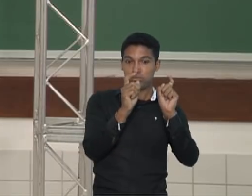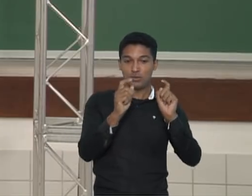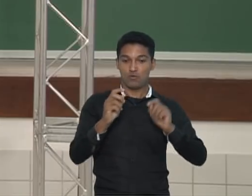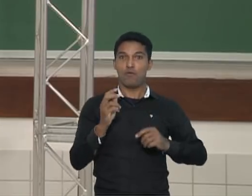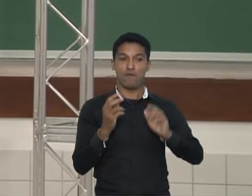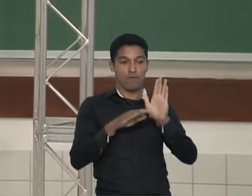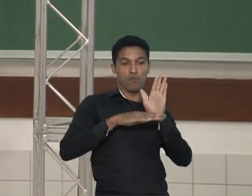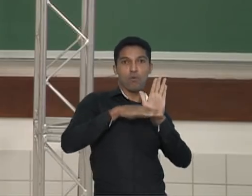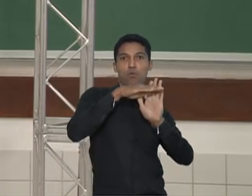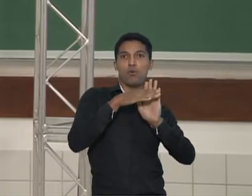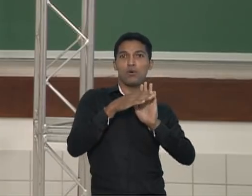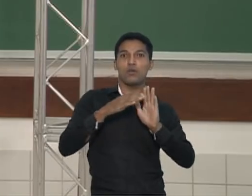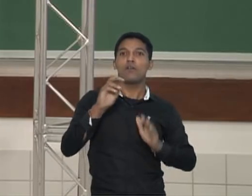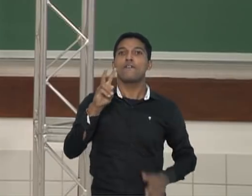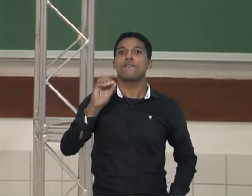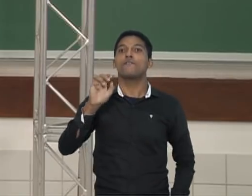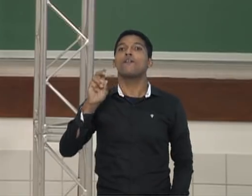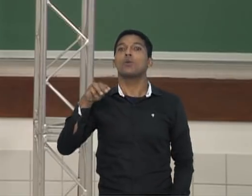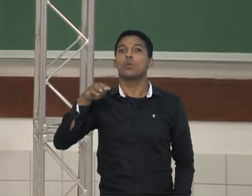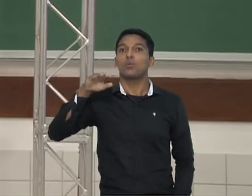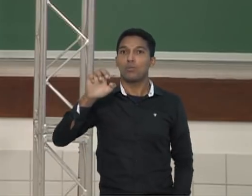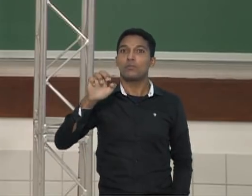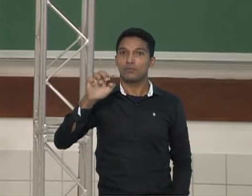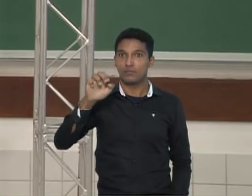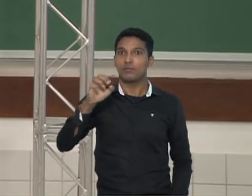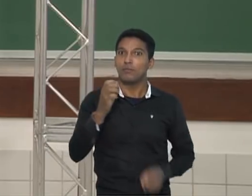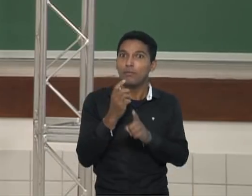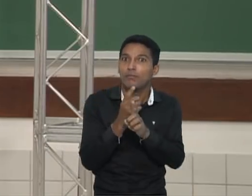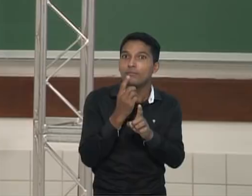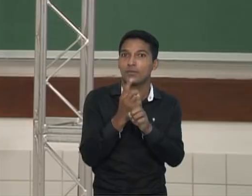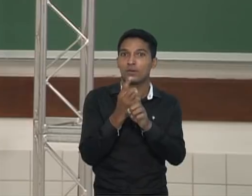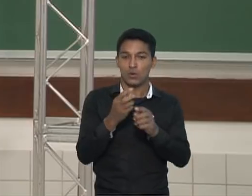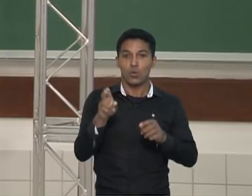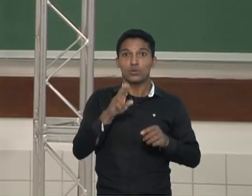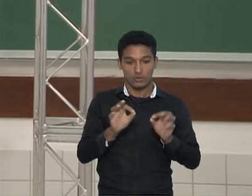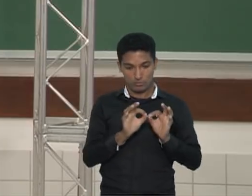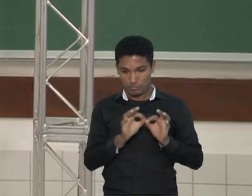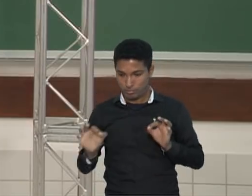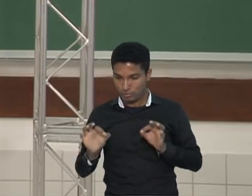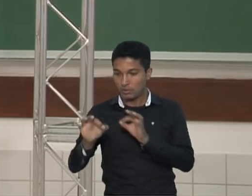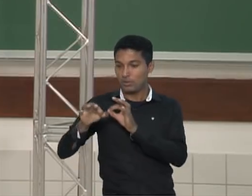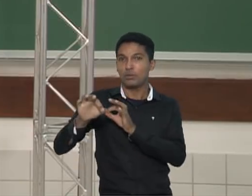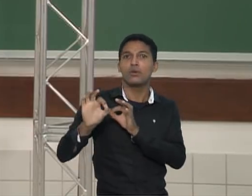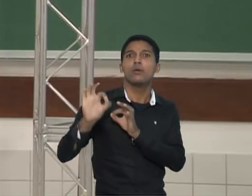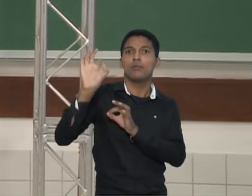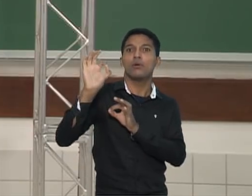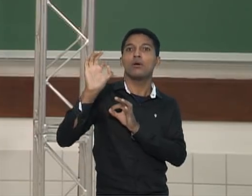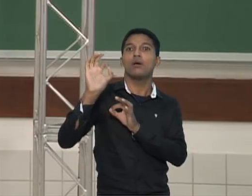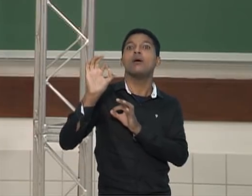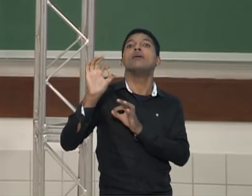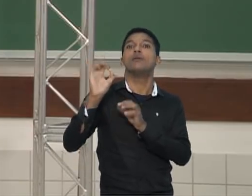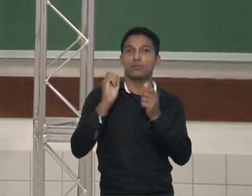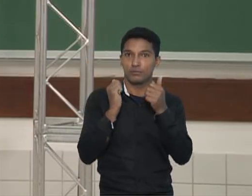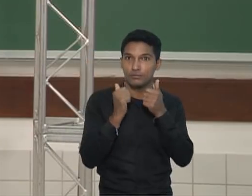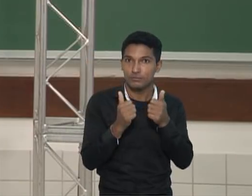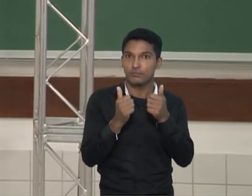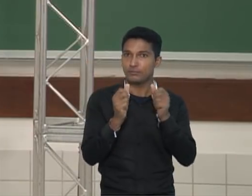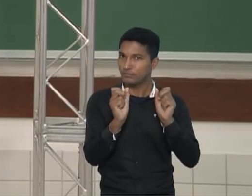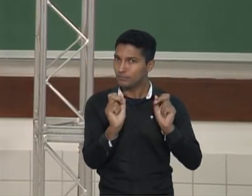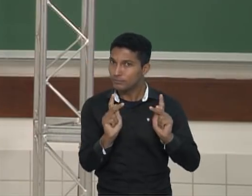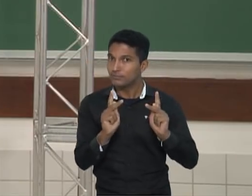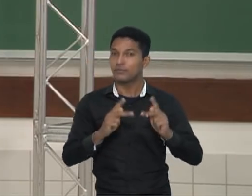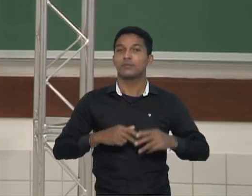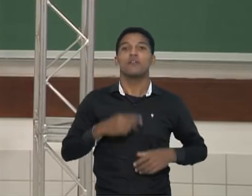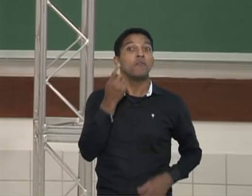utilizando as arestas, esses segmentos de retas aqui, tá bom? Então vamos lá se